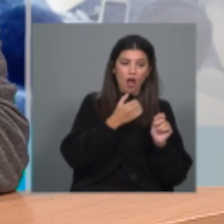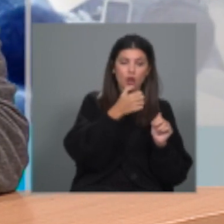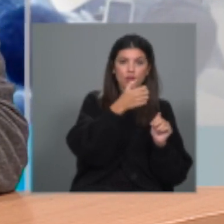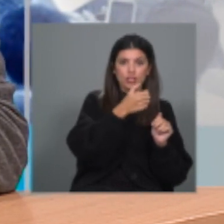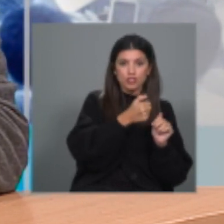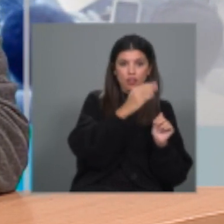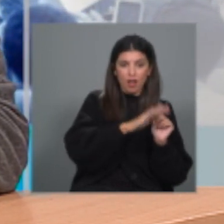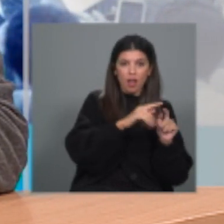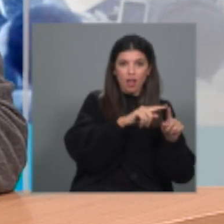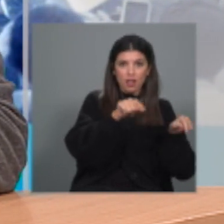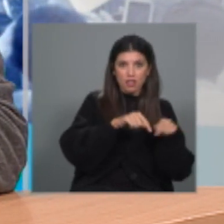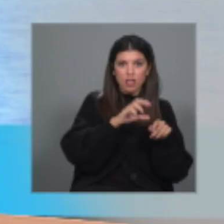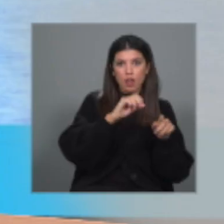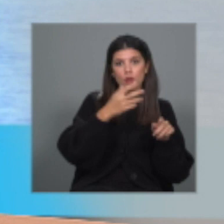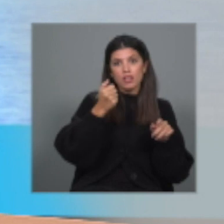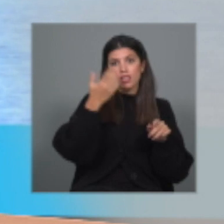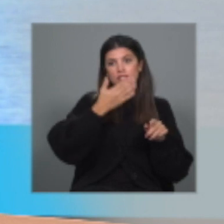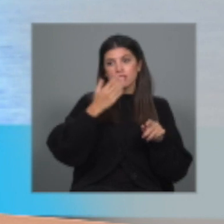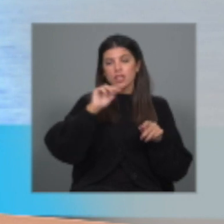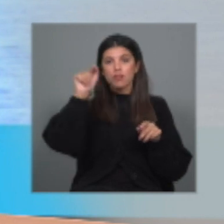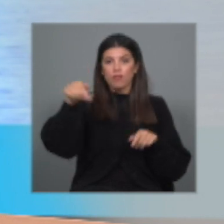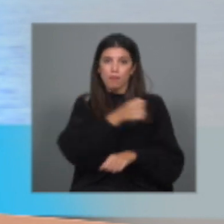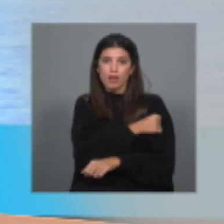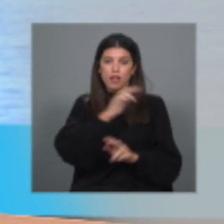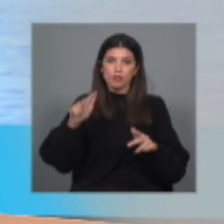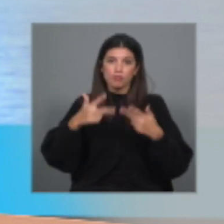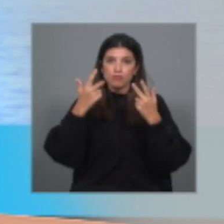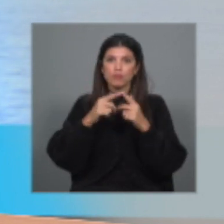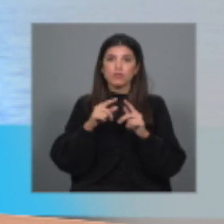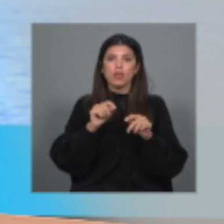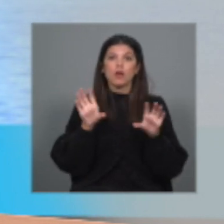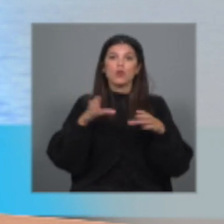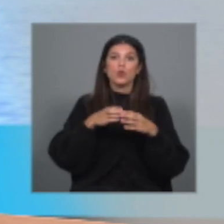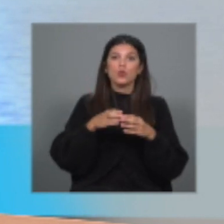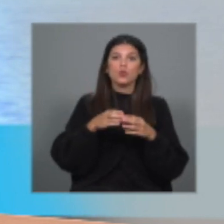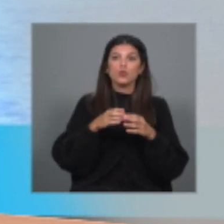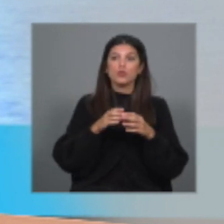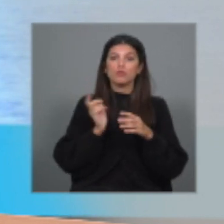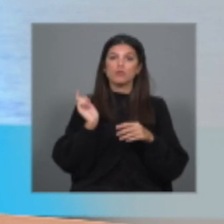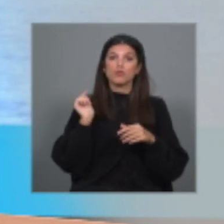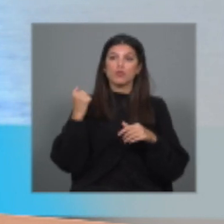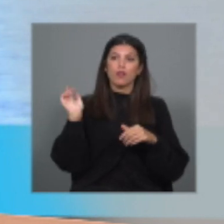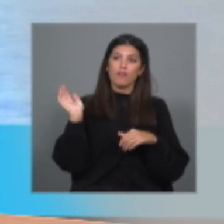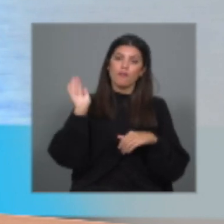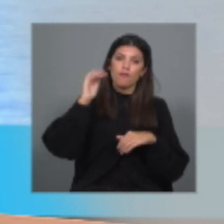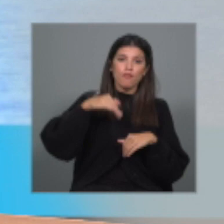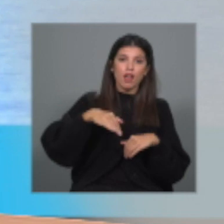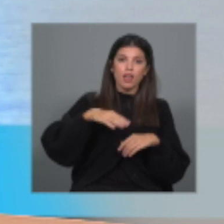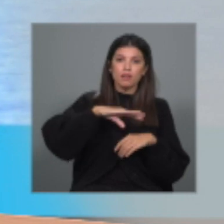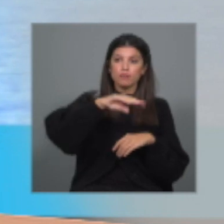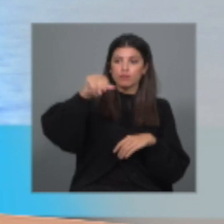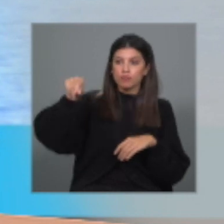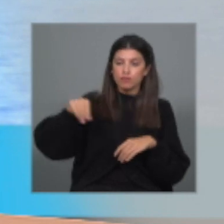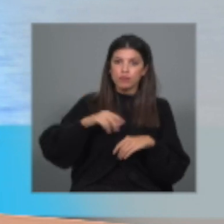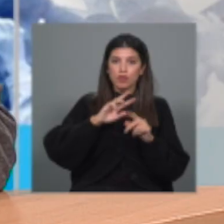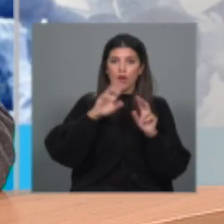digital. Trata-se de um grupo de pessoas que têm proveniências diferentes, portanto há ali um ponto de encontro vindo de